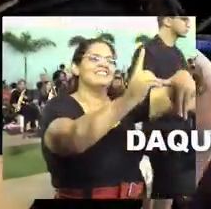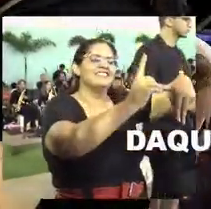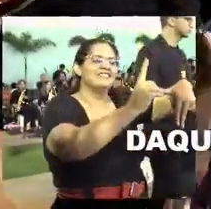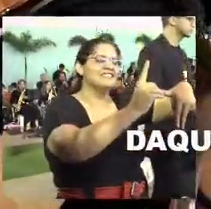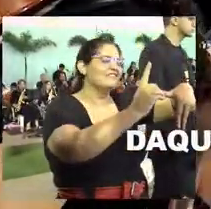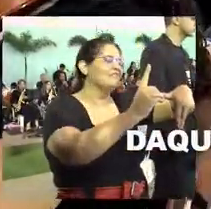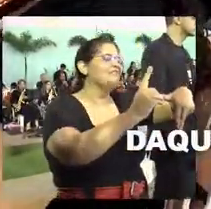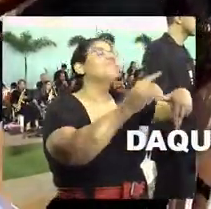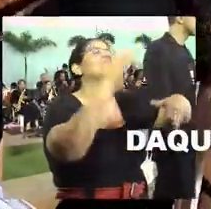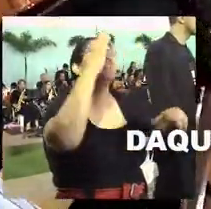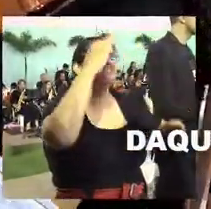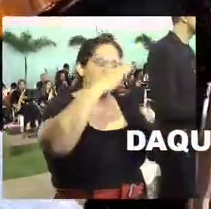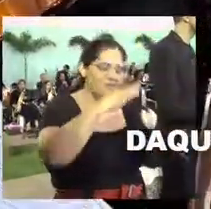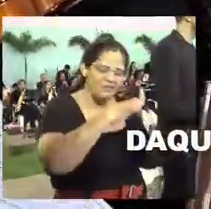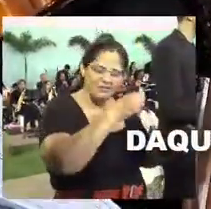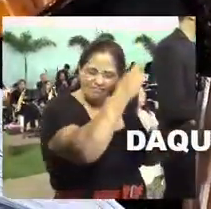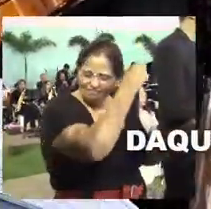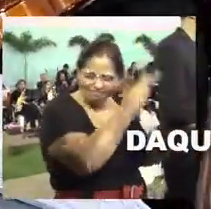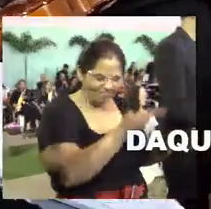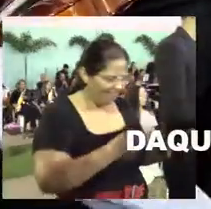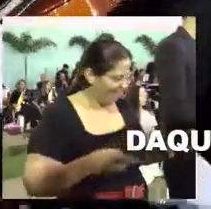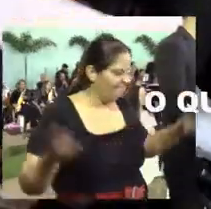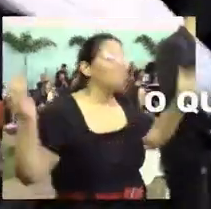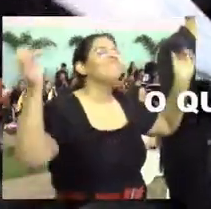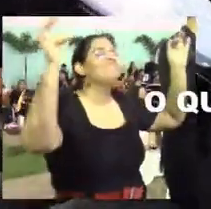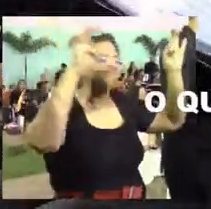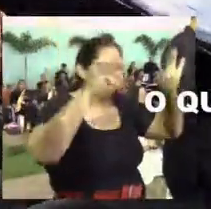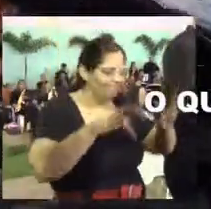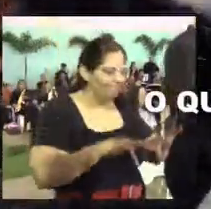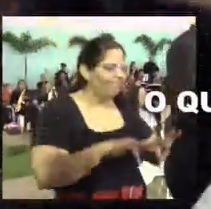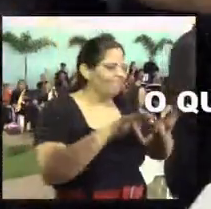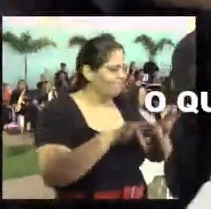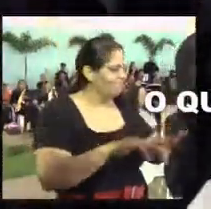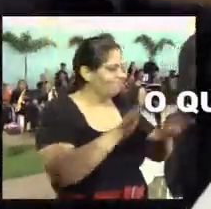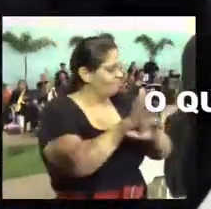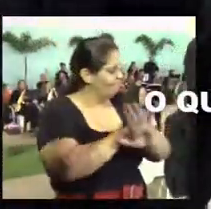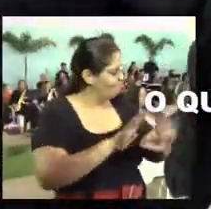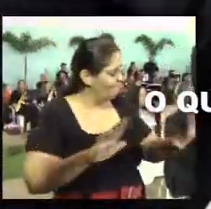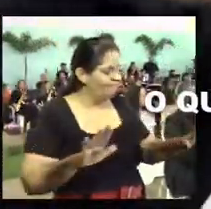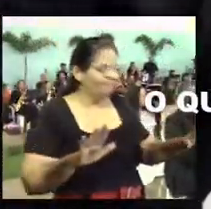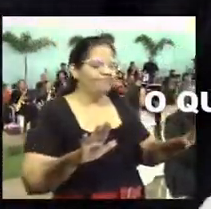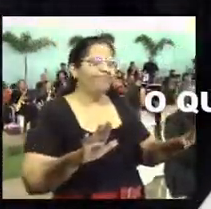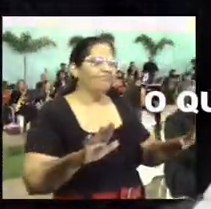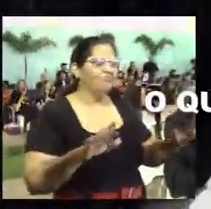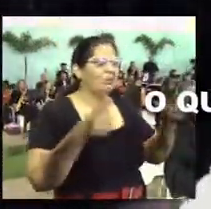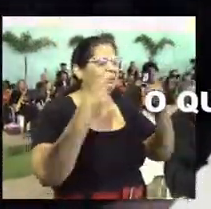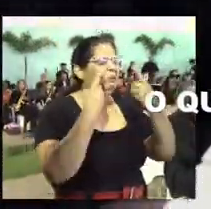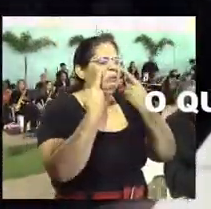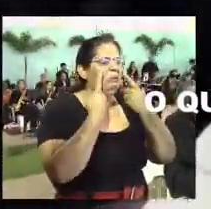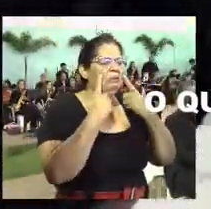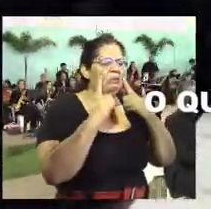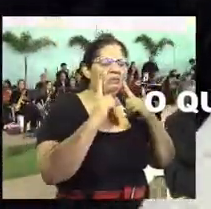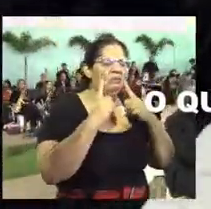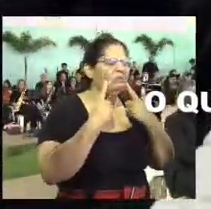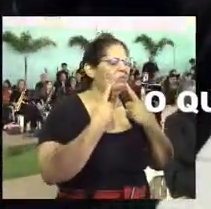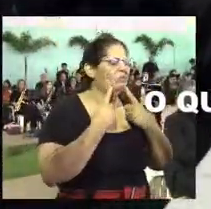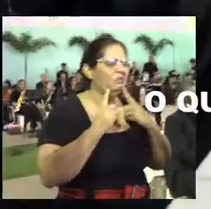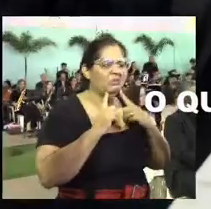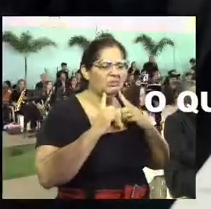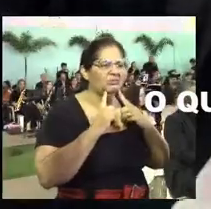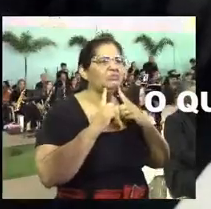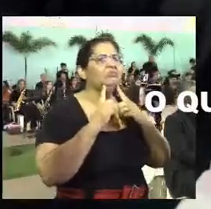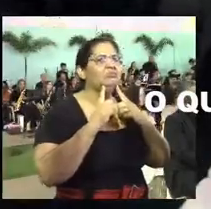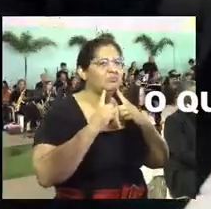Vale em tua vida vai chegar ao fim o que era choro será o seu